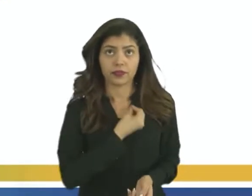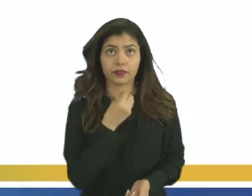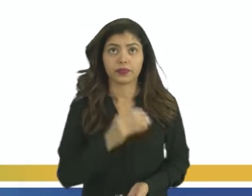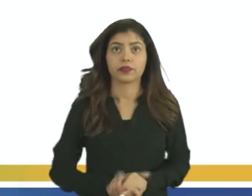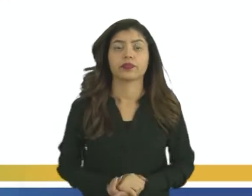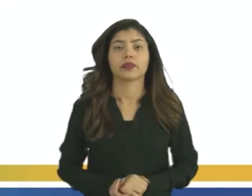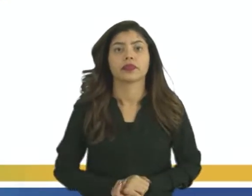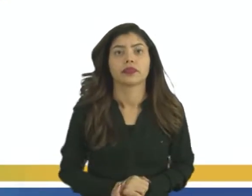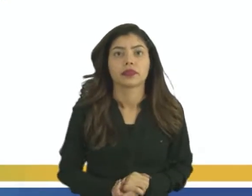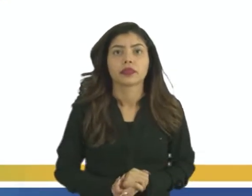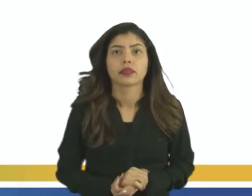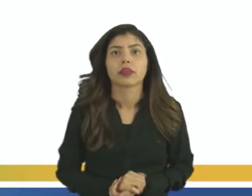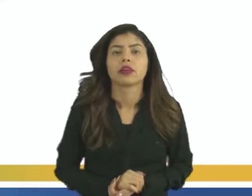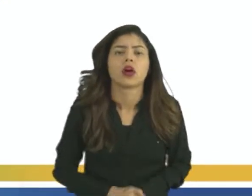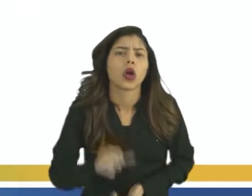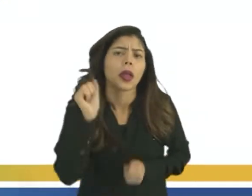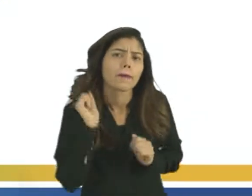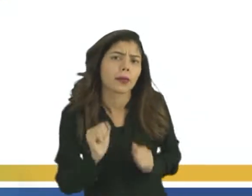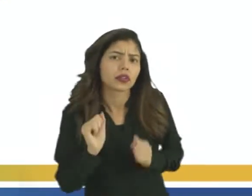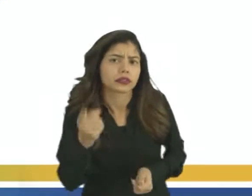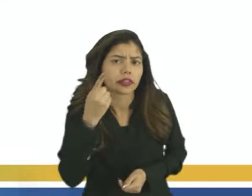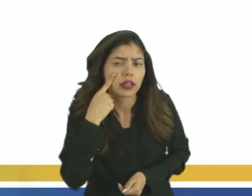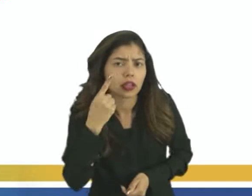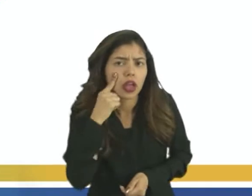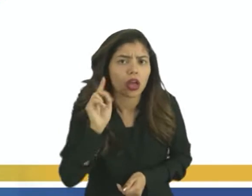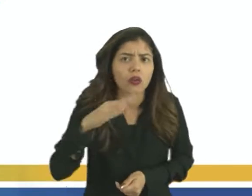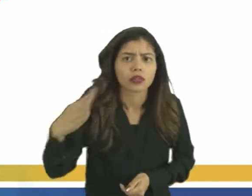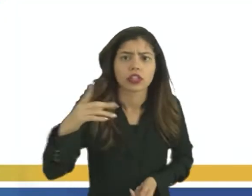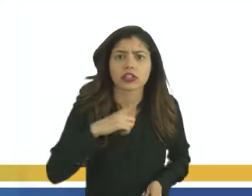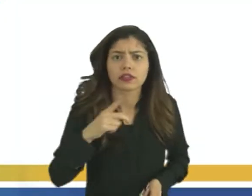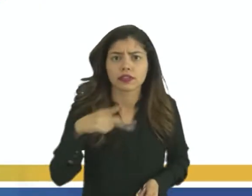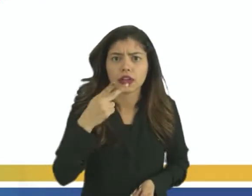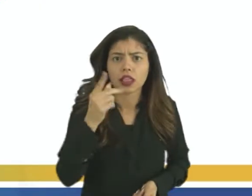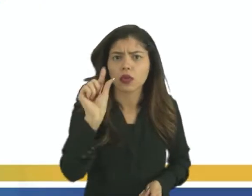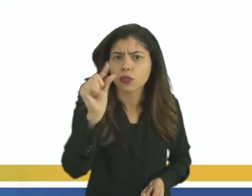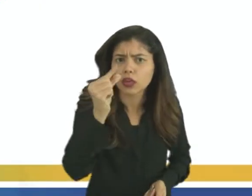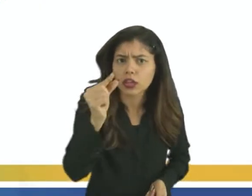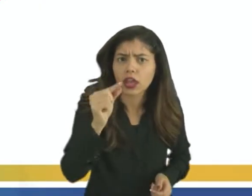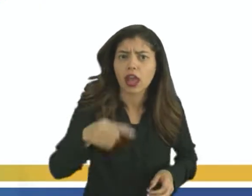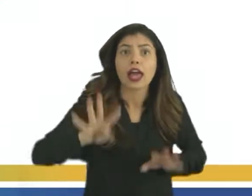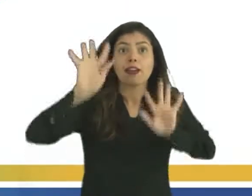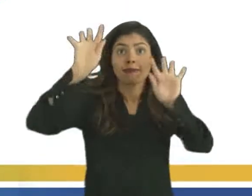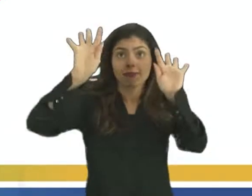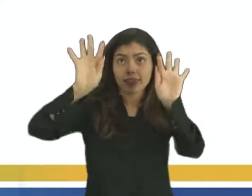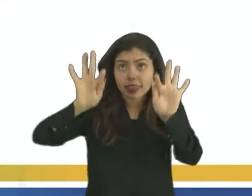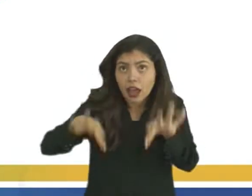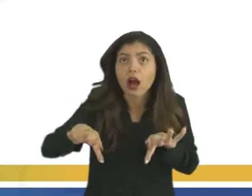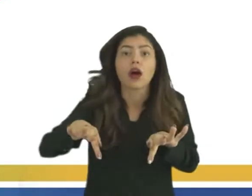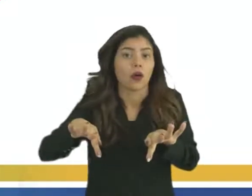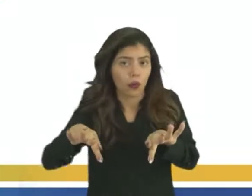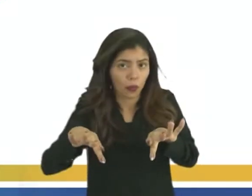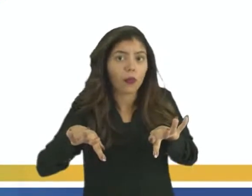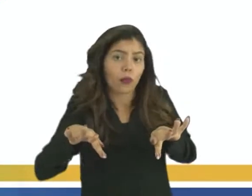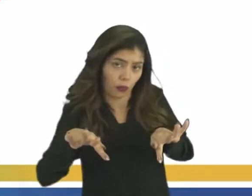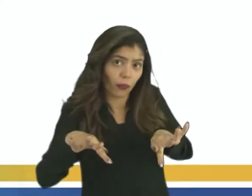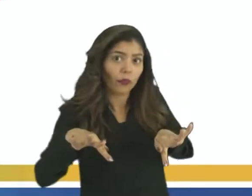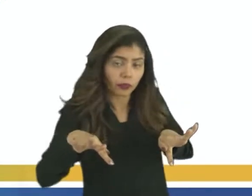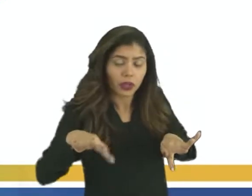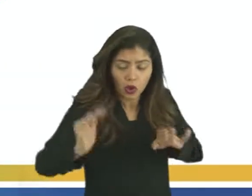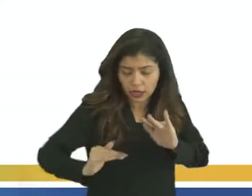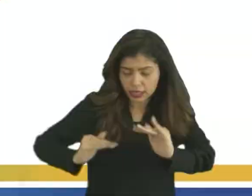né? O que a gente pode ver? Quando a gente fala sobre finalizar de maneira prematura